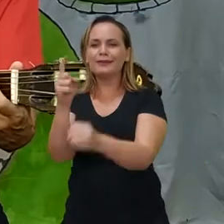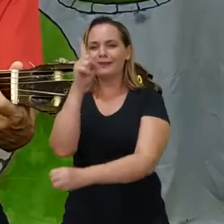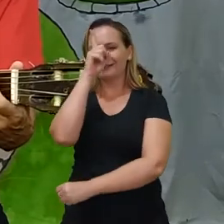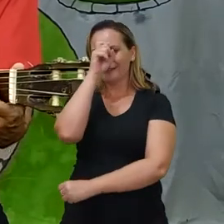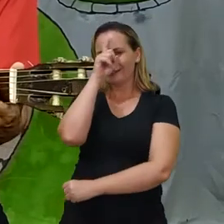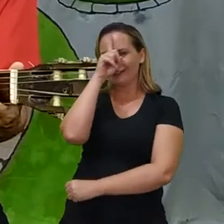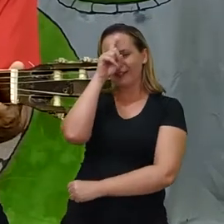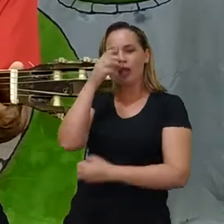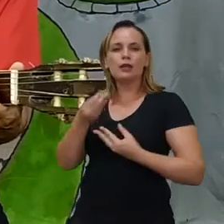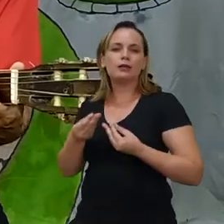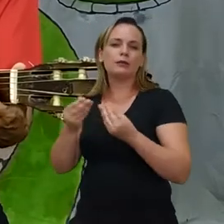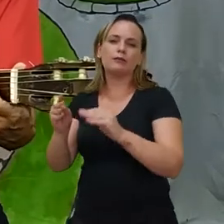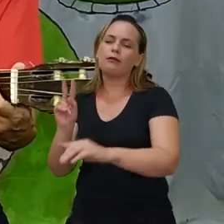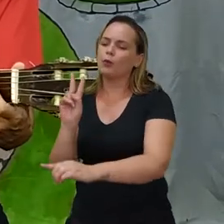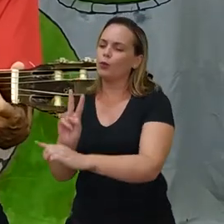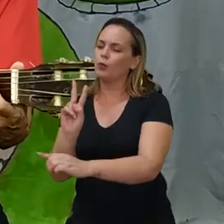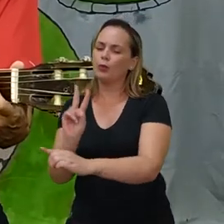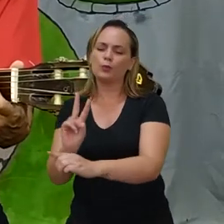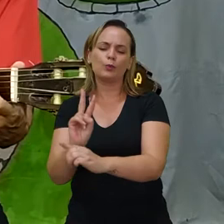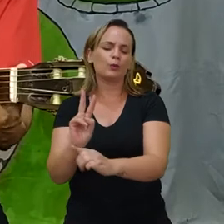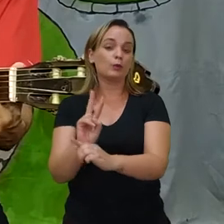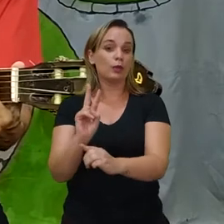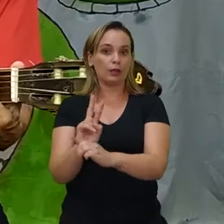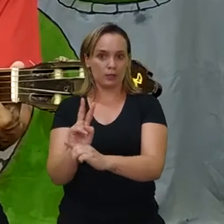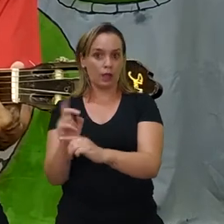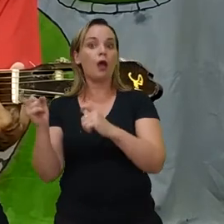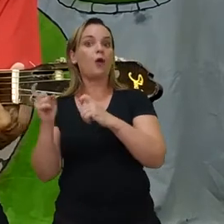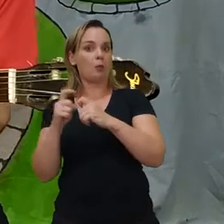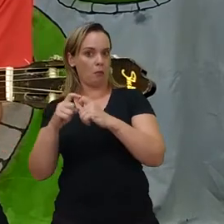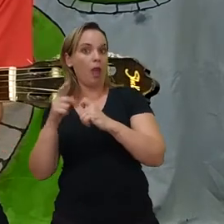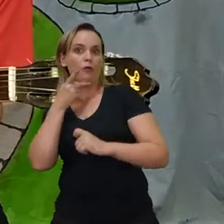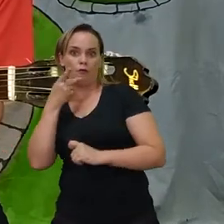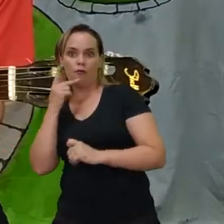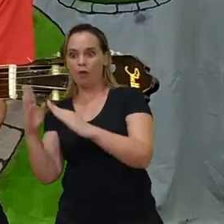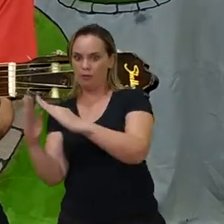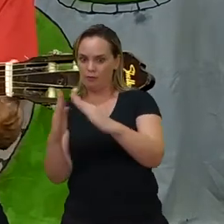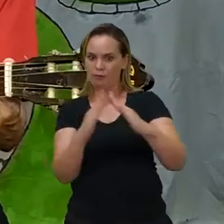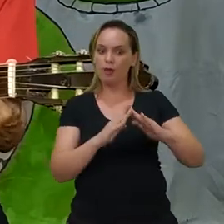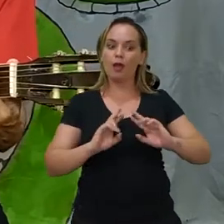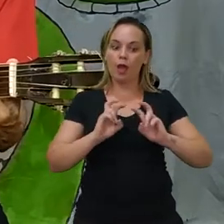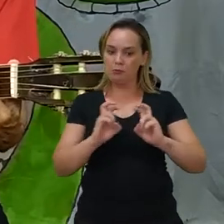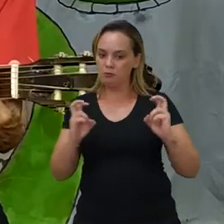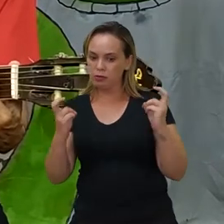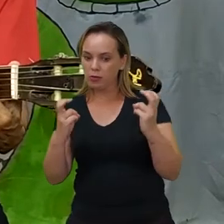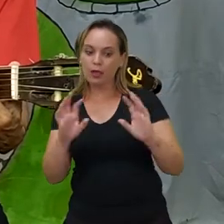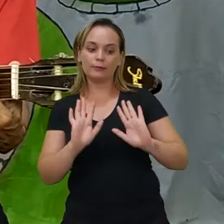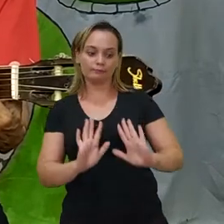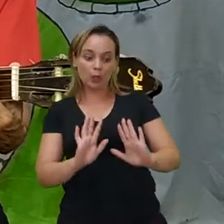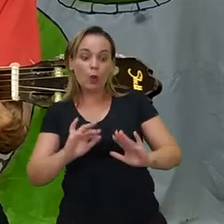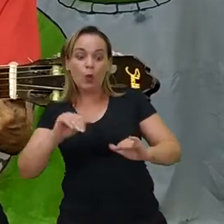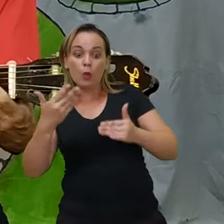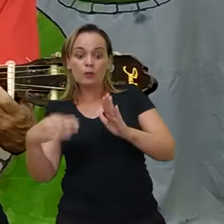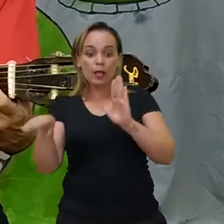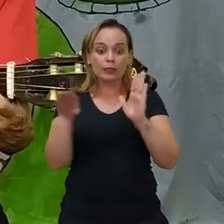todos os cuidados necessários. E o médico disse aos vizinhos: olha, vizinhos, assim que ela